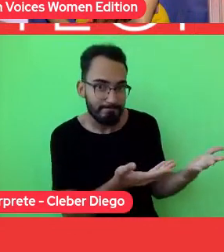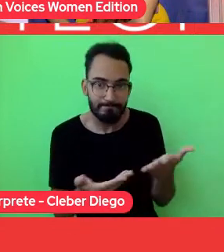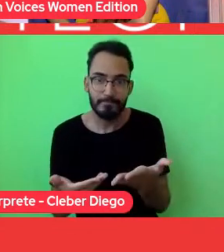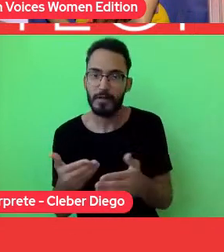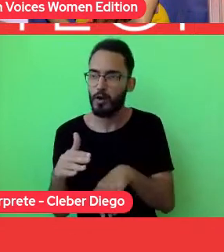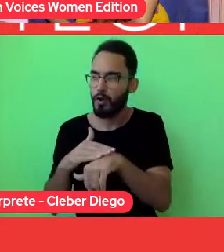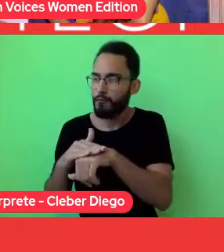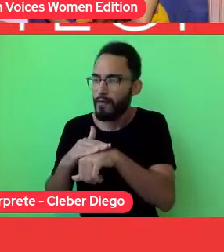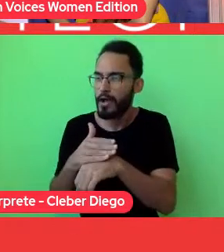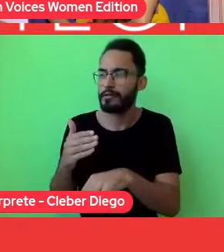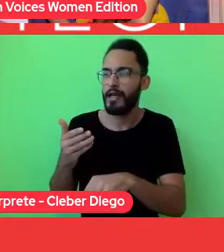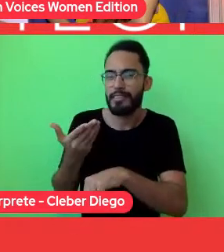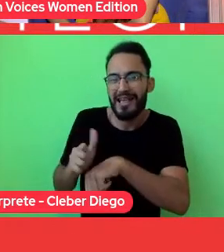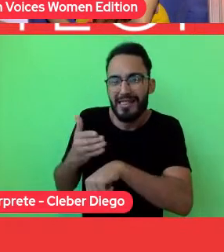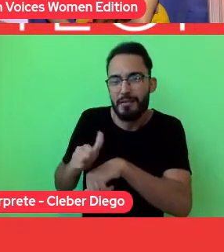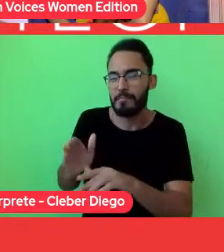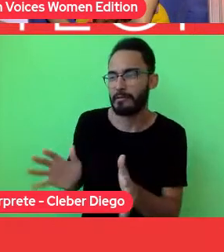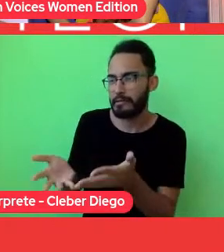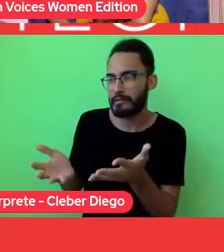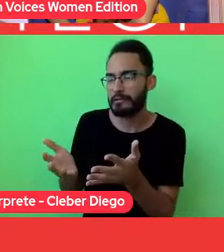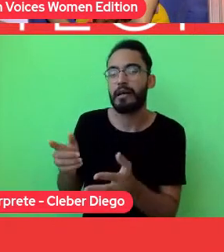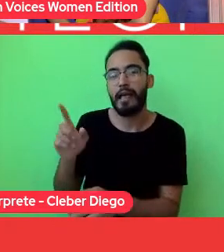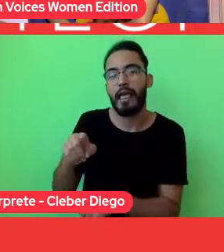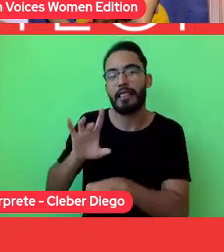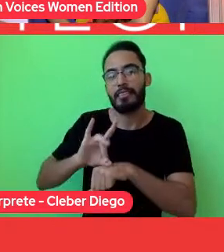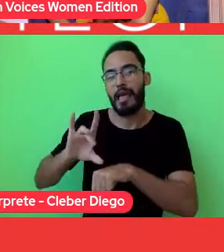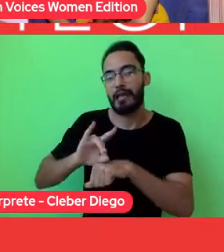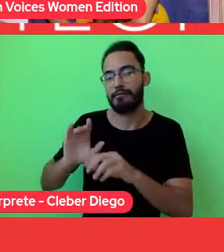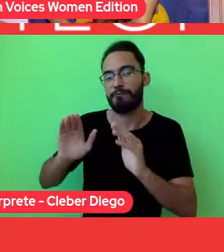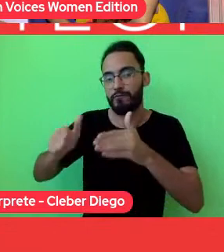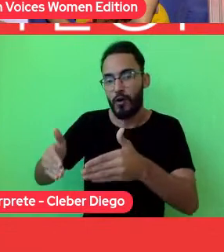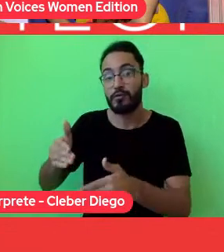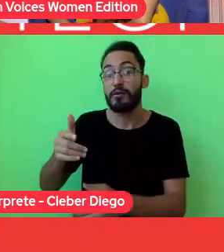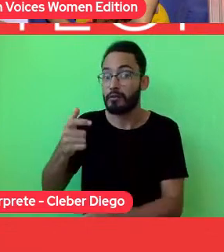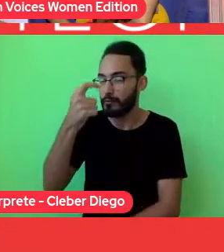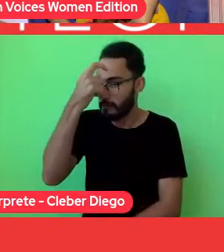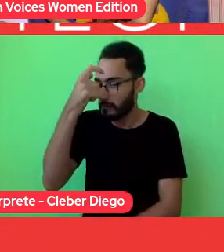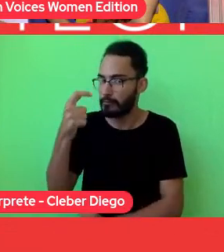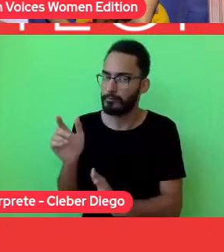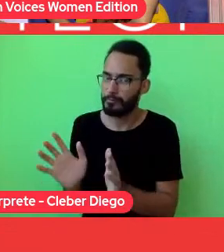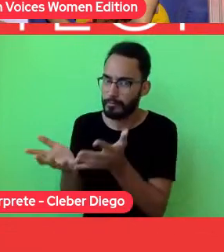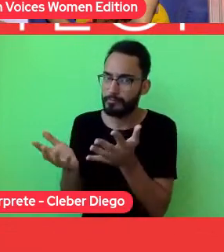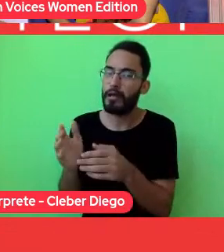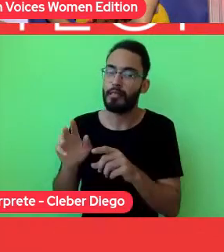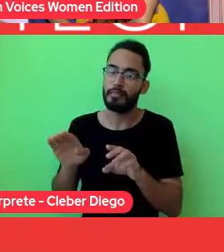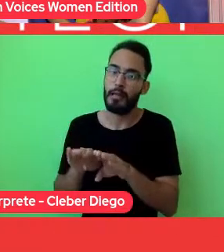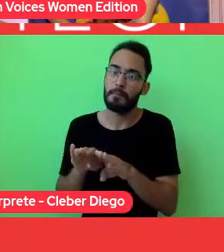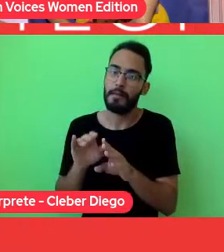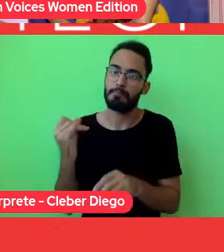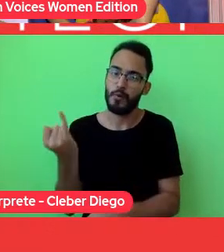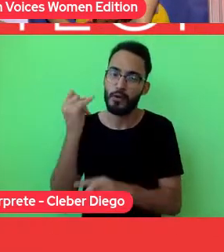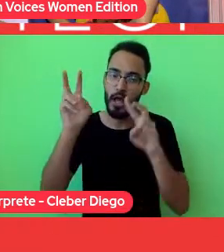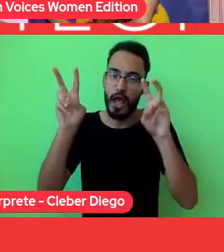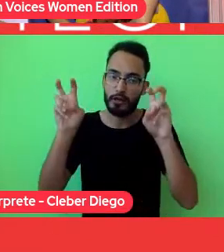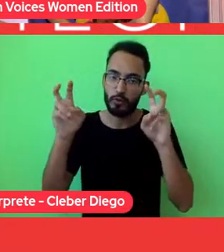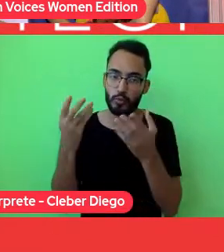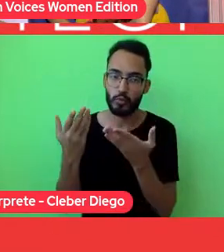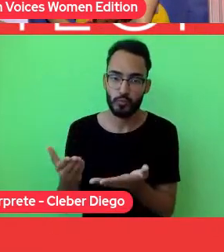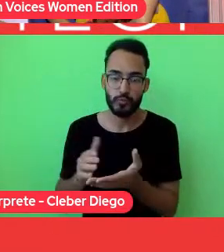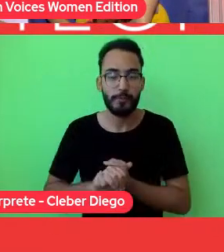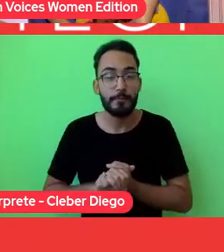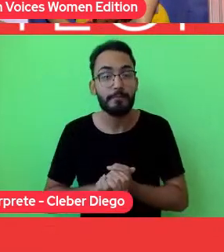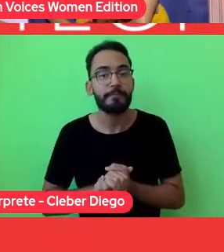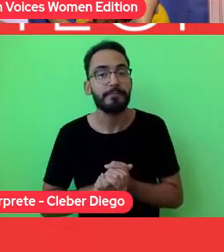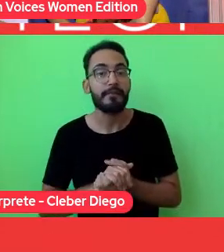treinamento voltado para a trilha técnica e também de conscientização do assunto. E aí foi num momento, né?